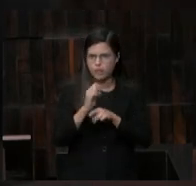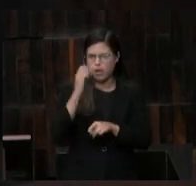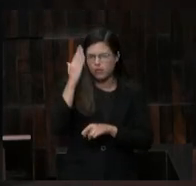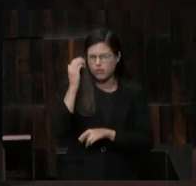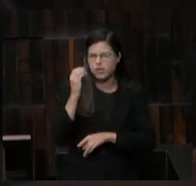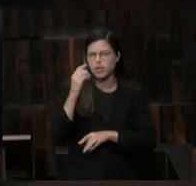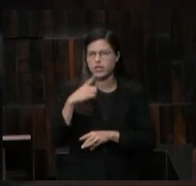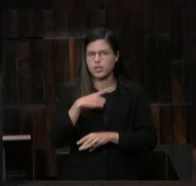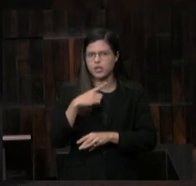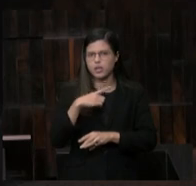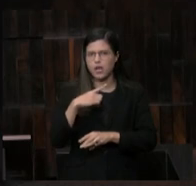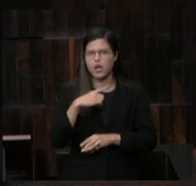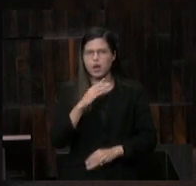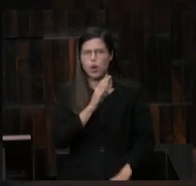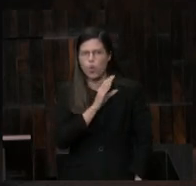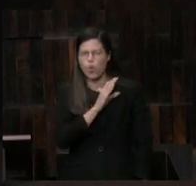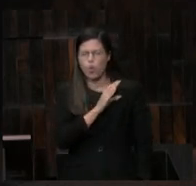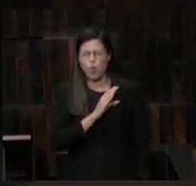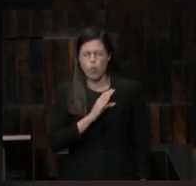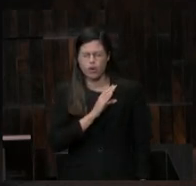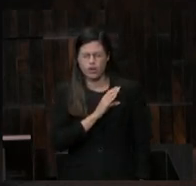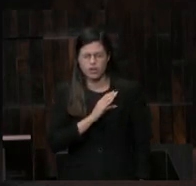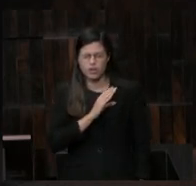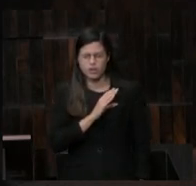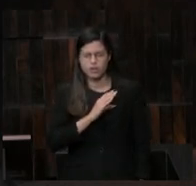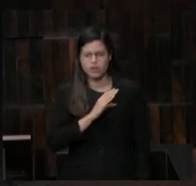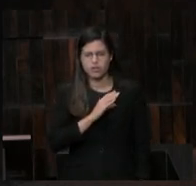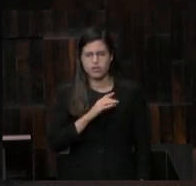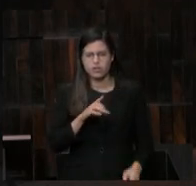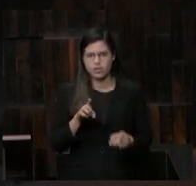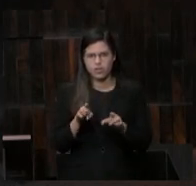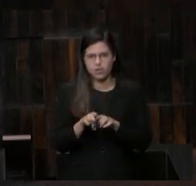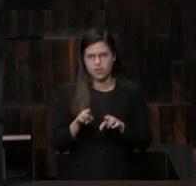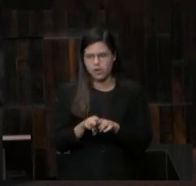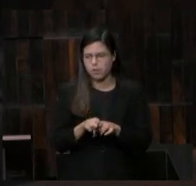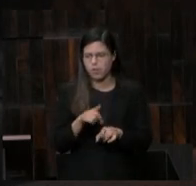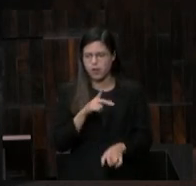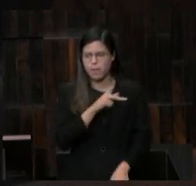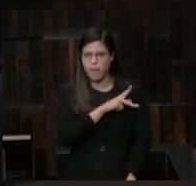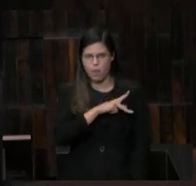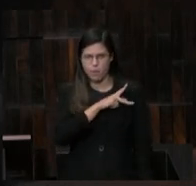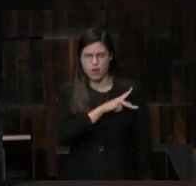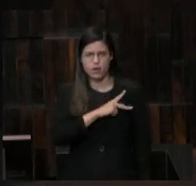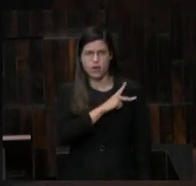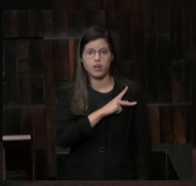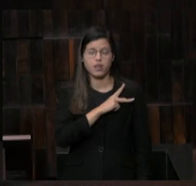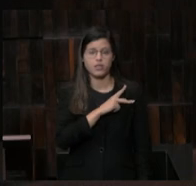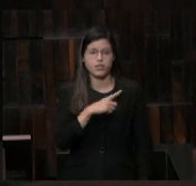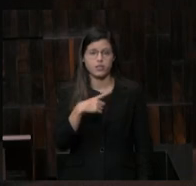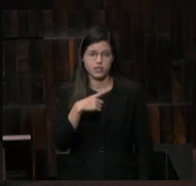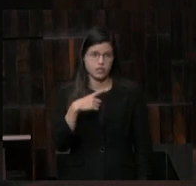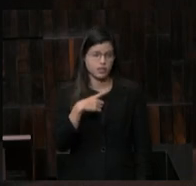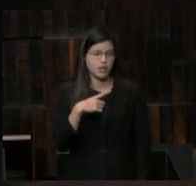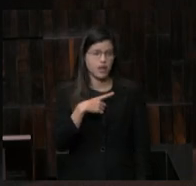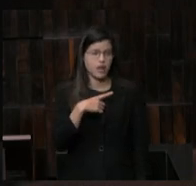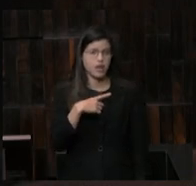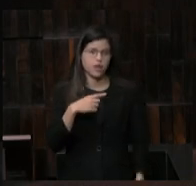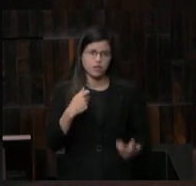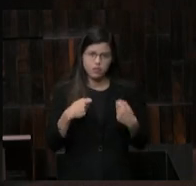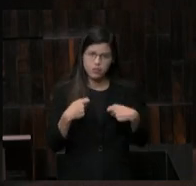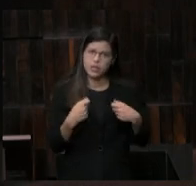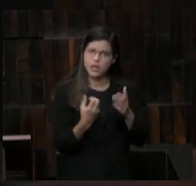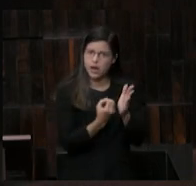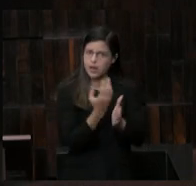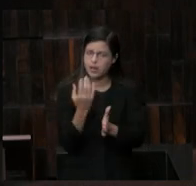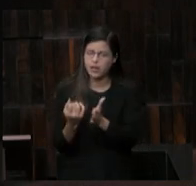acho que o Corinthians tem, o Palmeiras acho que tem. O Botafogo está pensando nisso agora, a ter um espaço para os autistas. Porque tem, no meu